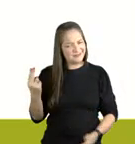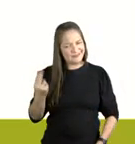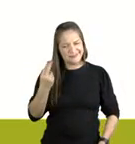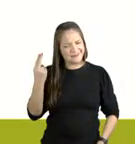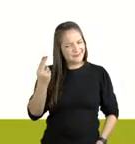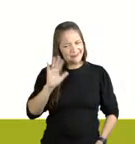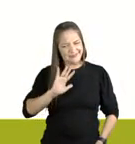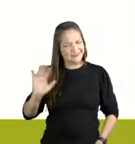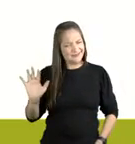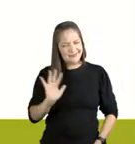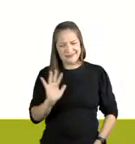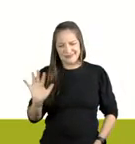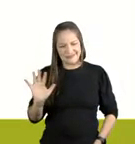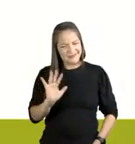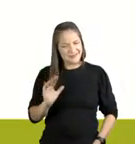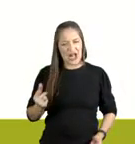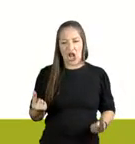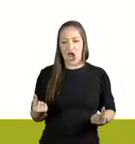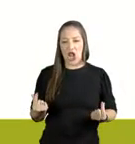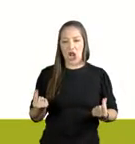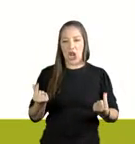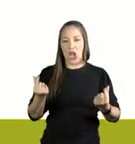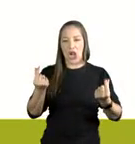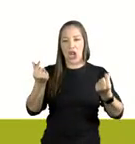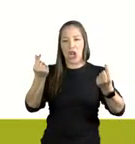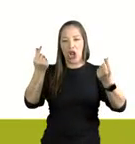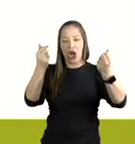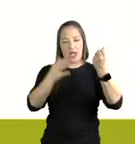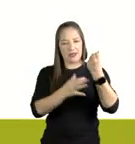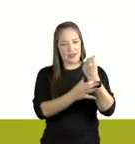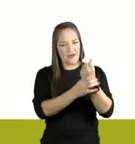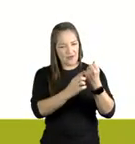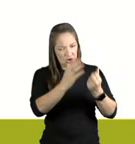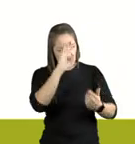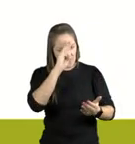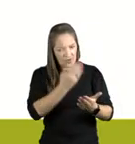não confiem nessas rentabilidades garantidas, não